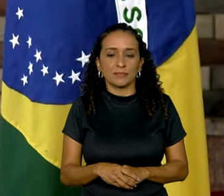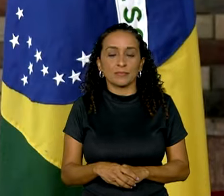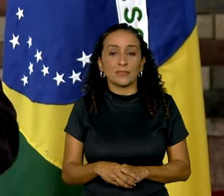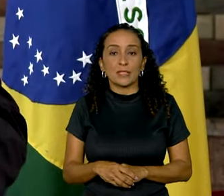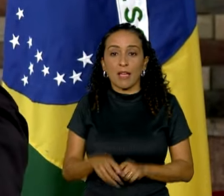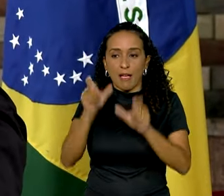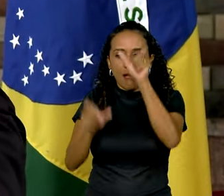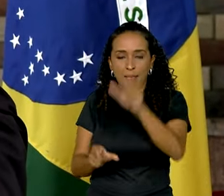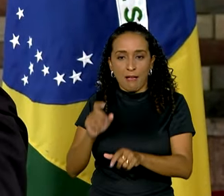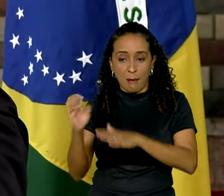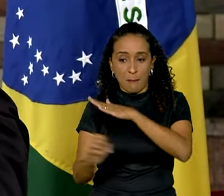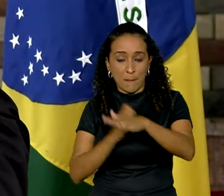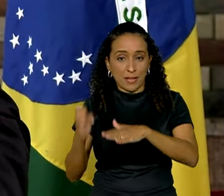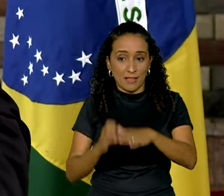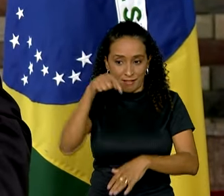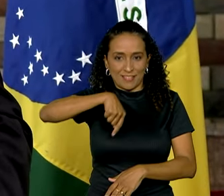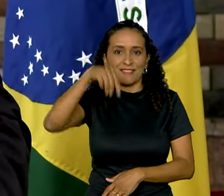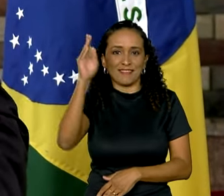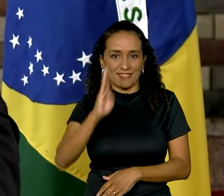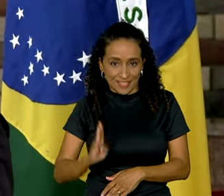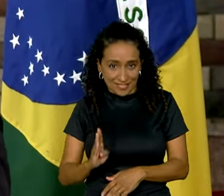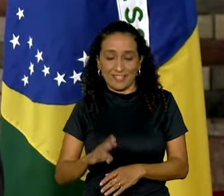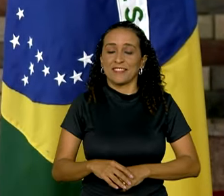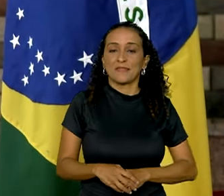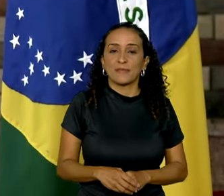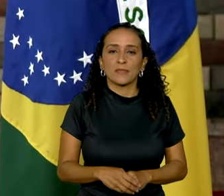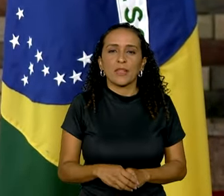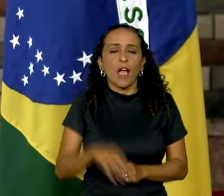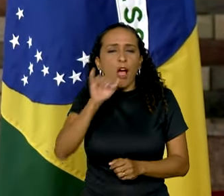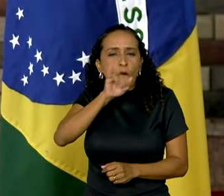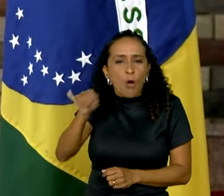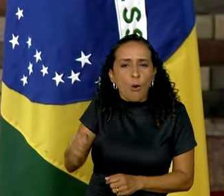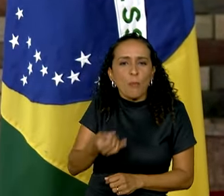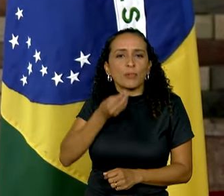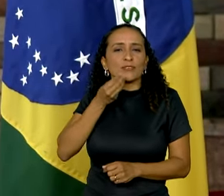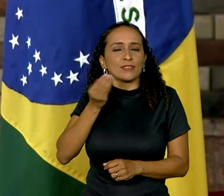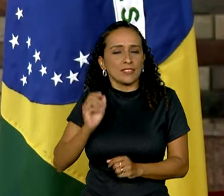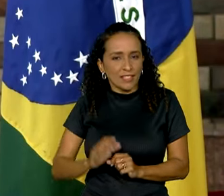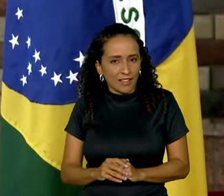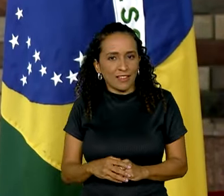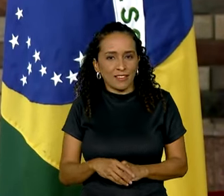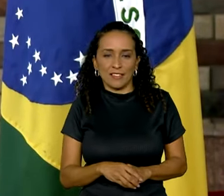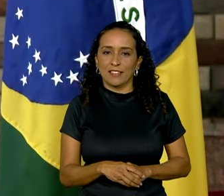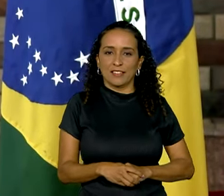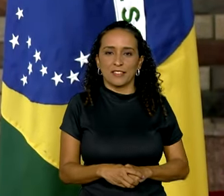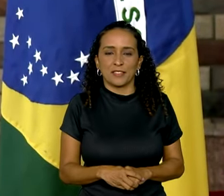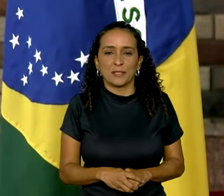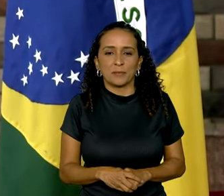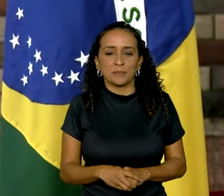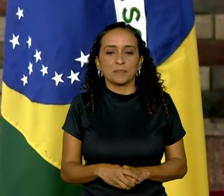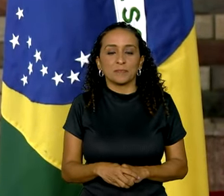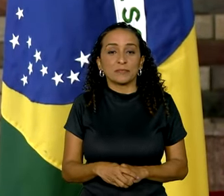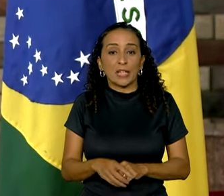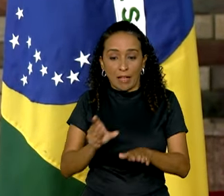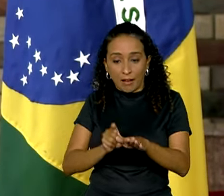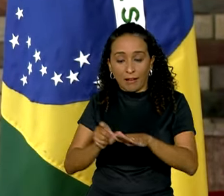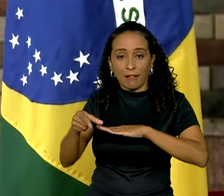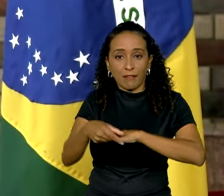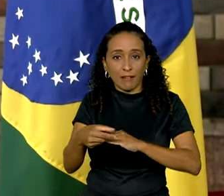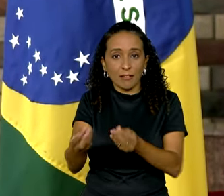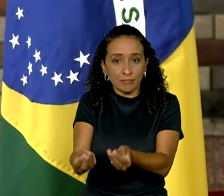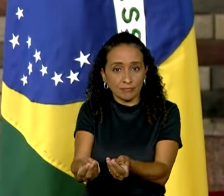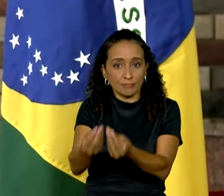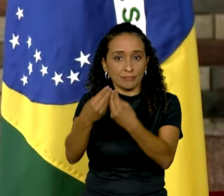empresários brasileiros as oportunidades que a Guiana